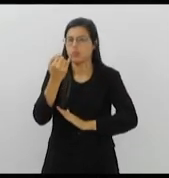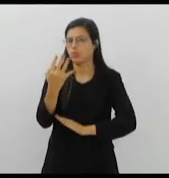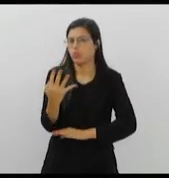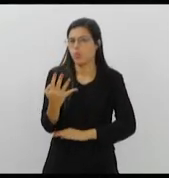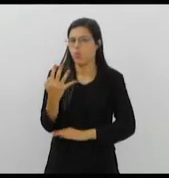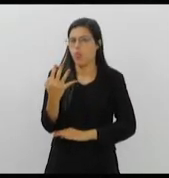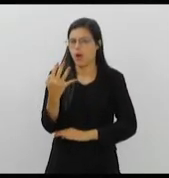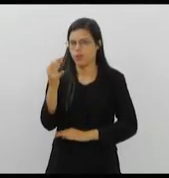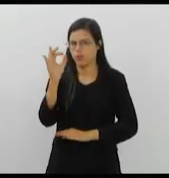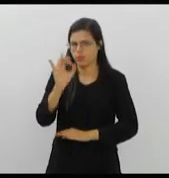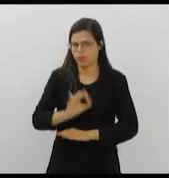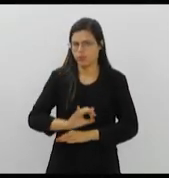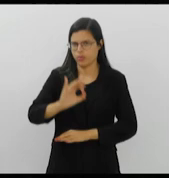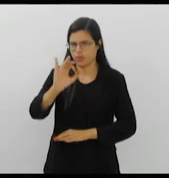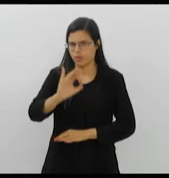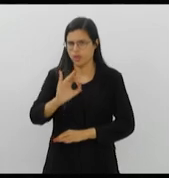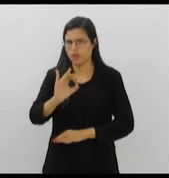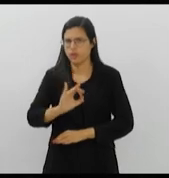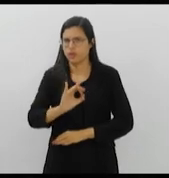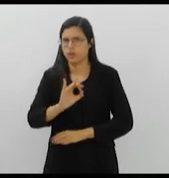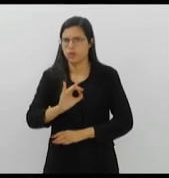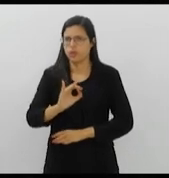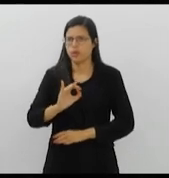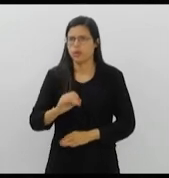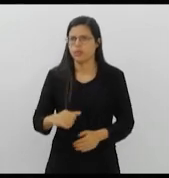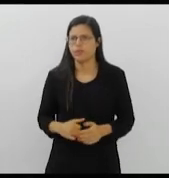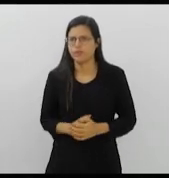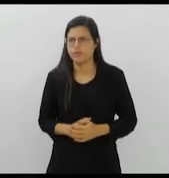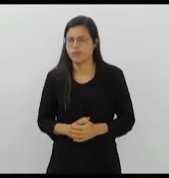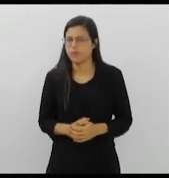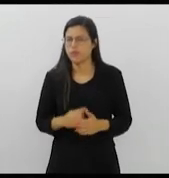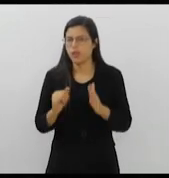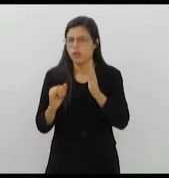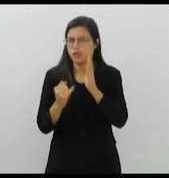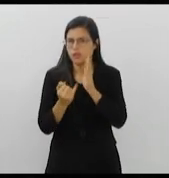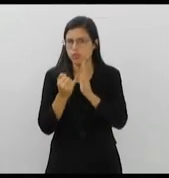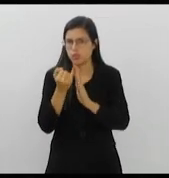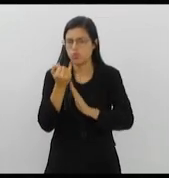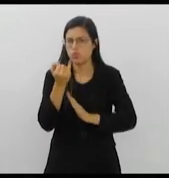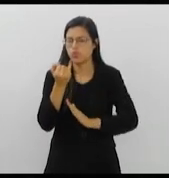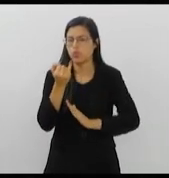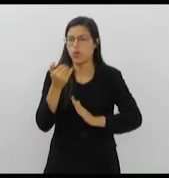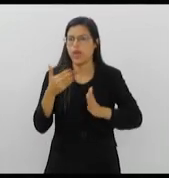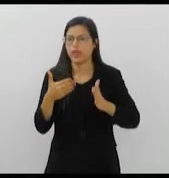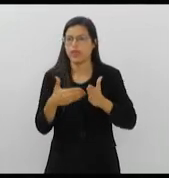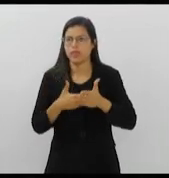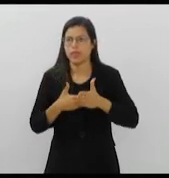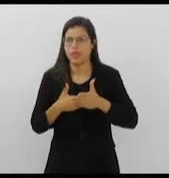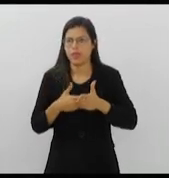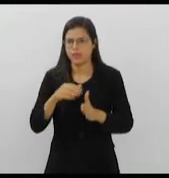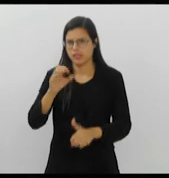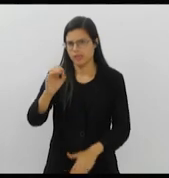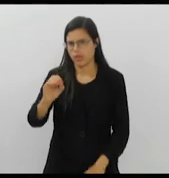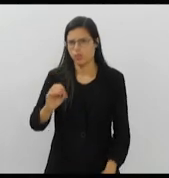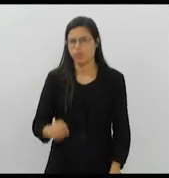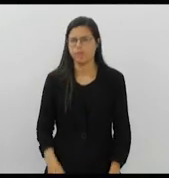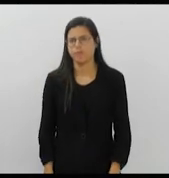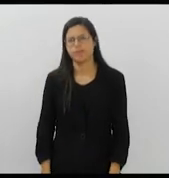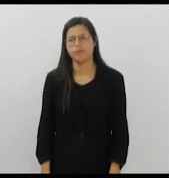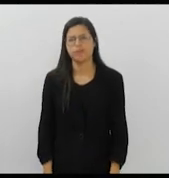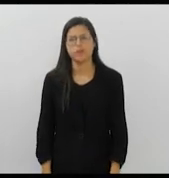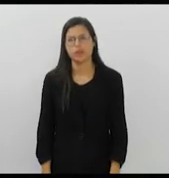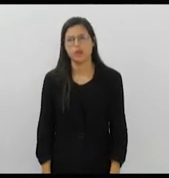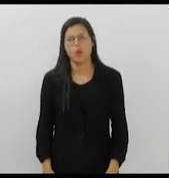pontos percentuais e levar esse juro até zero. De